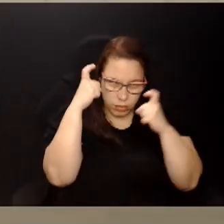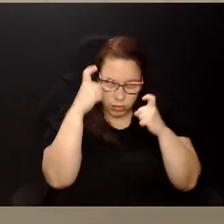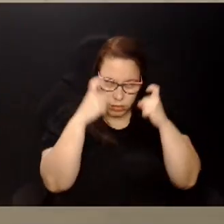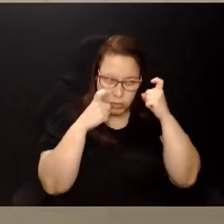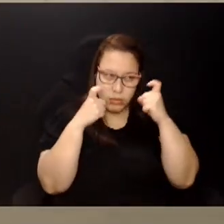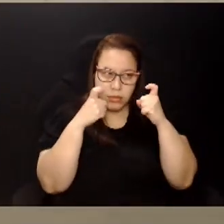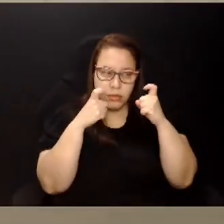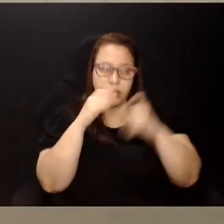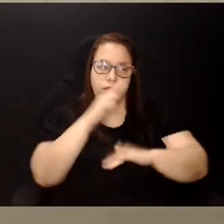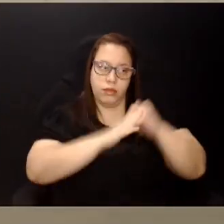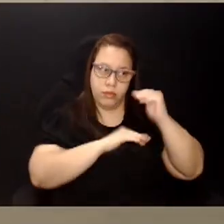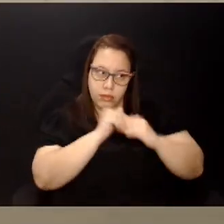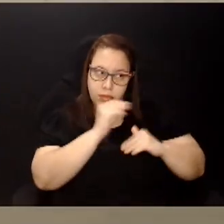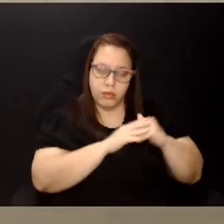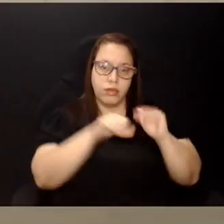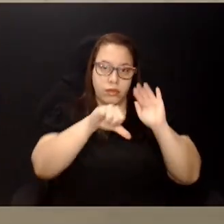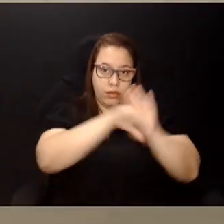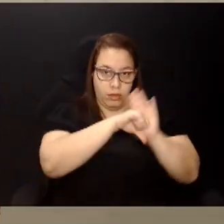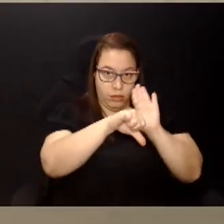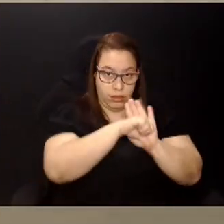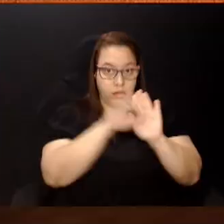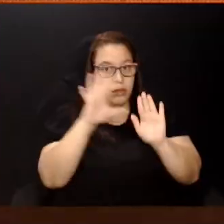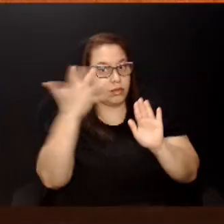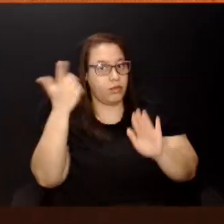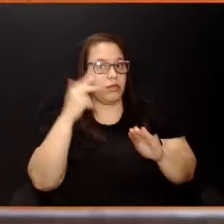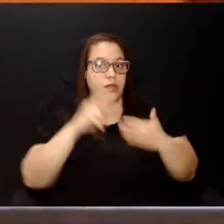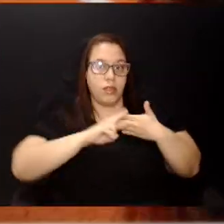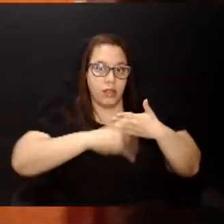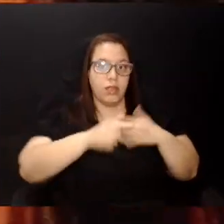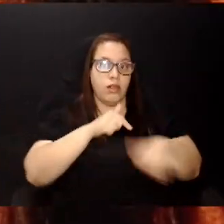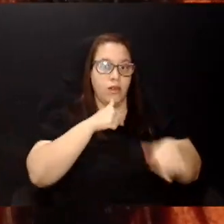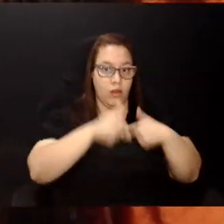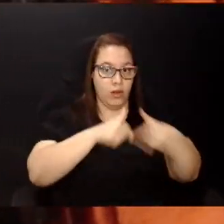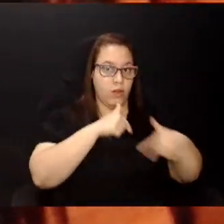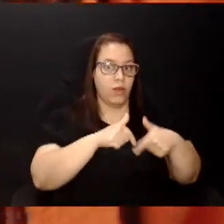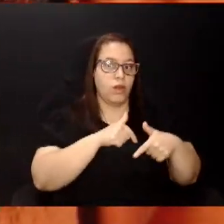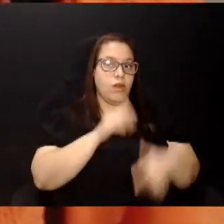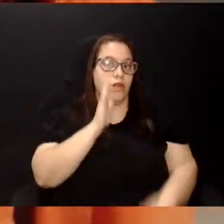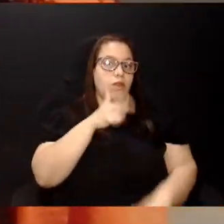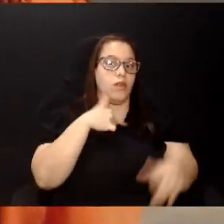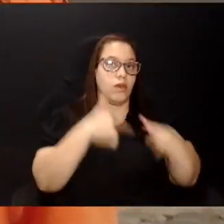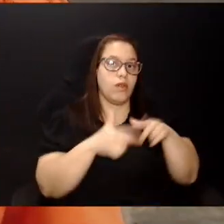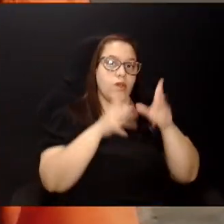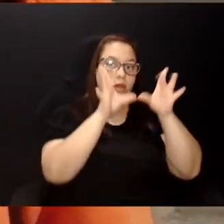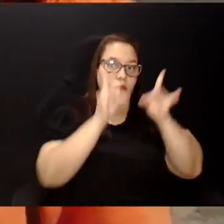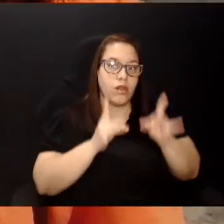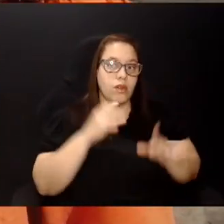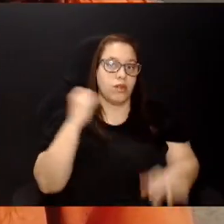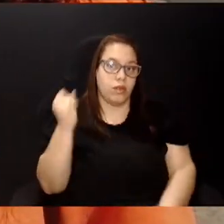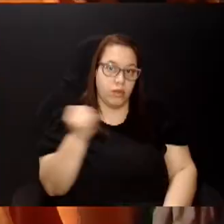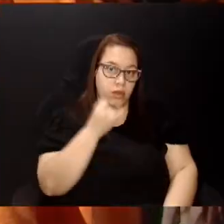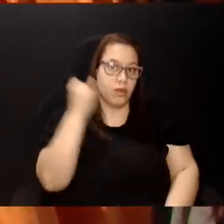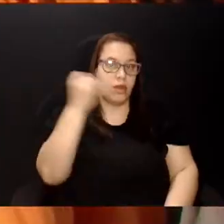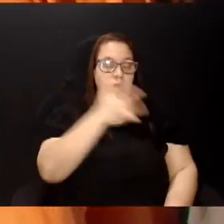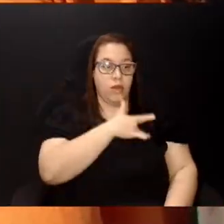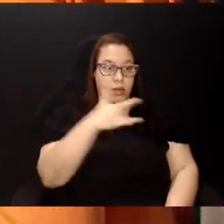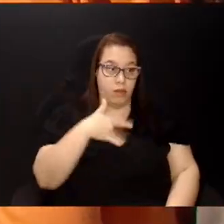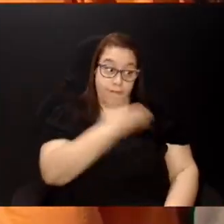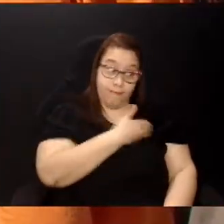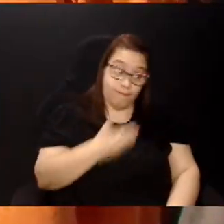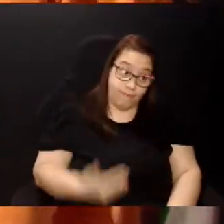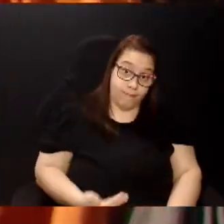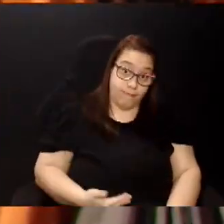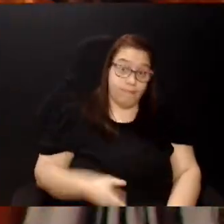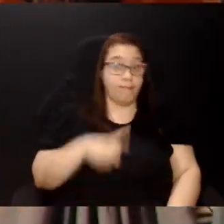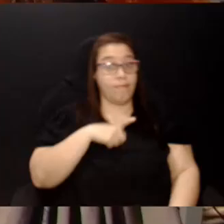essas atividades criminosas que acontecem não interfiram no trabalho, uma vez que o trabalho é extremamente importante para a saúde pública. Existem